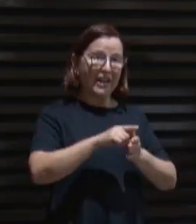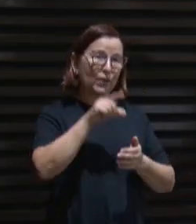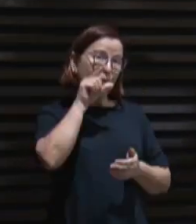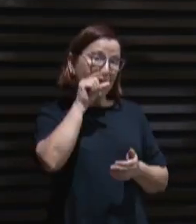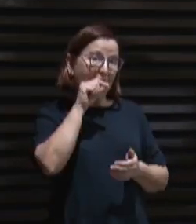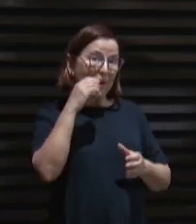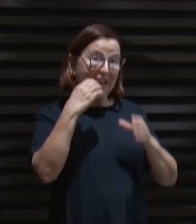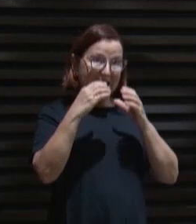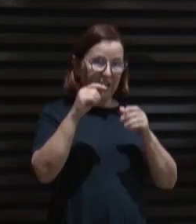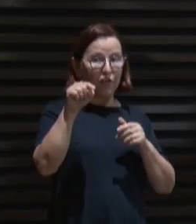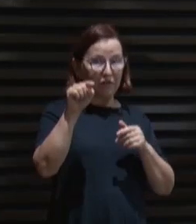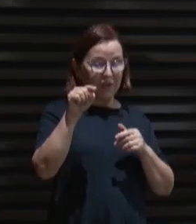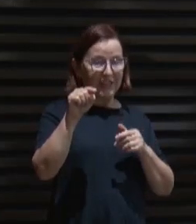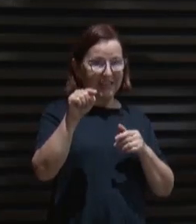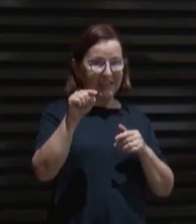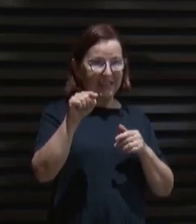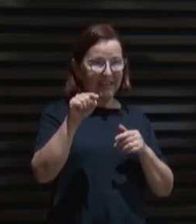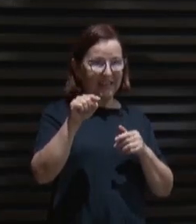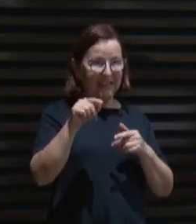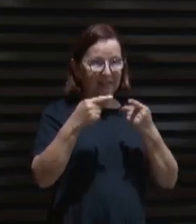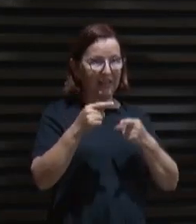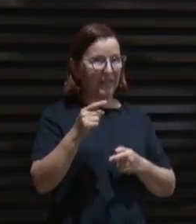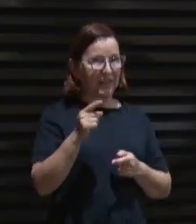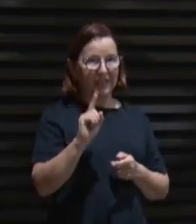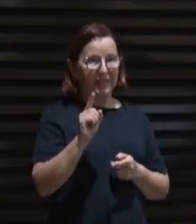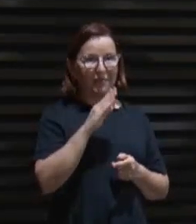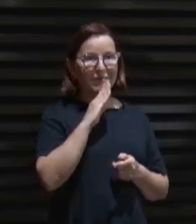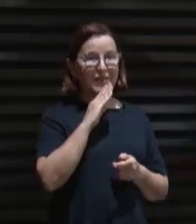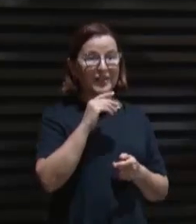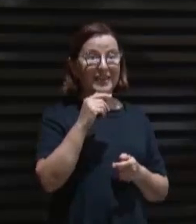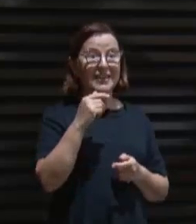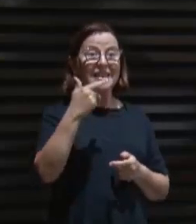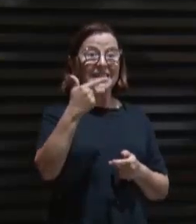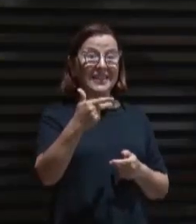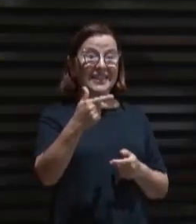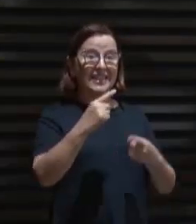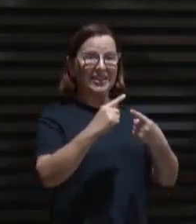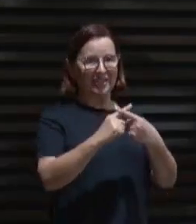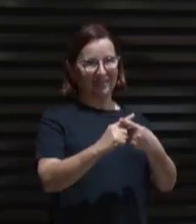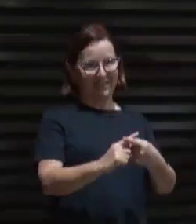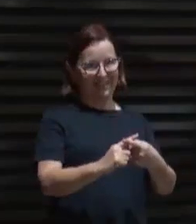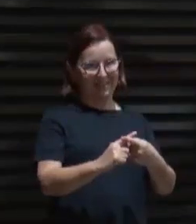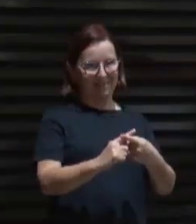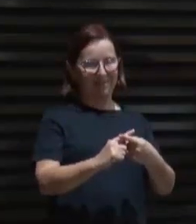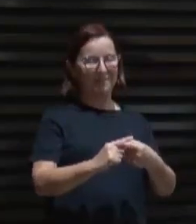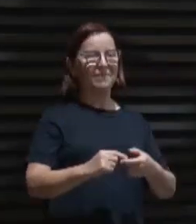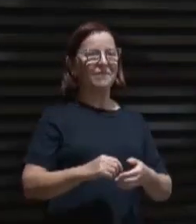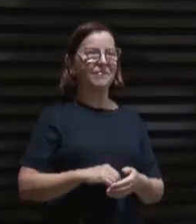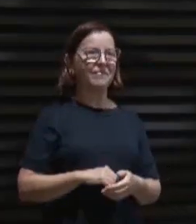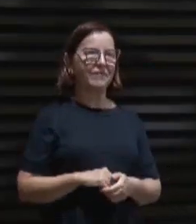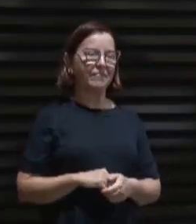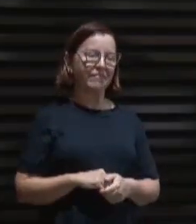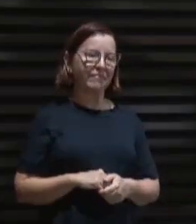cante, tu me negarás 3 vezes. Jesus disse logo a ele assim: cara,